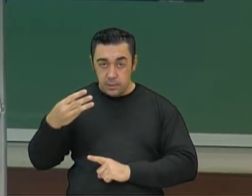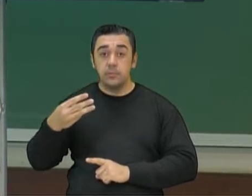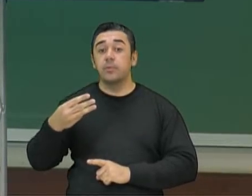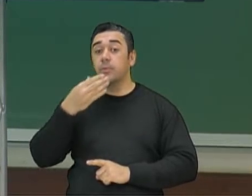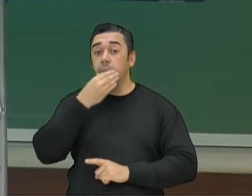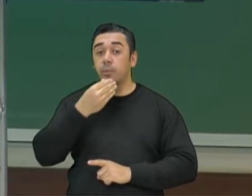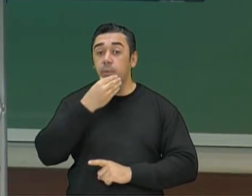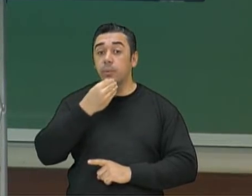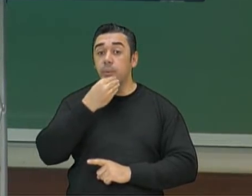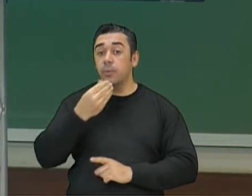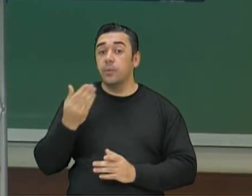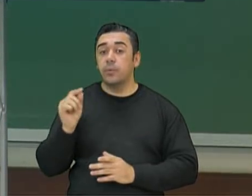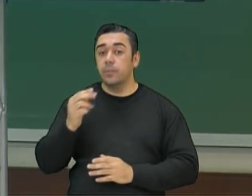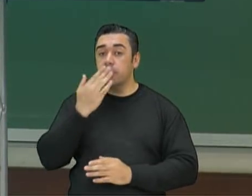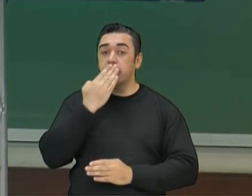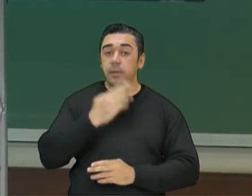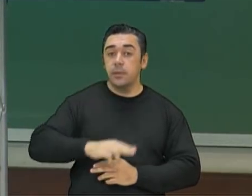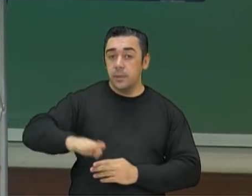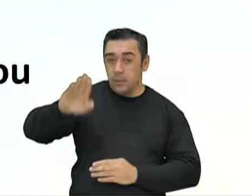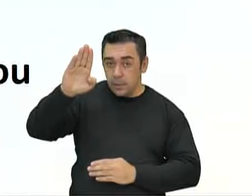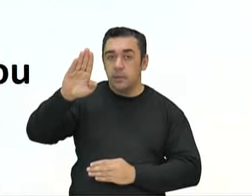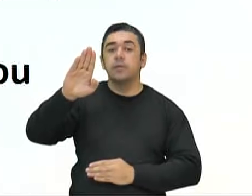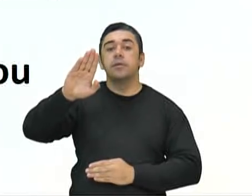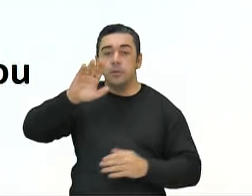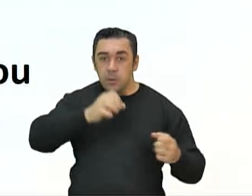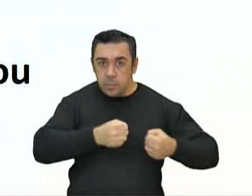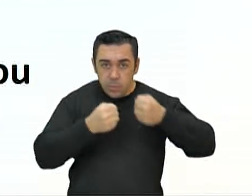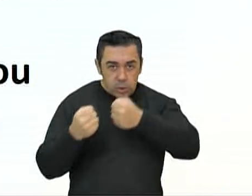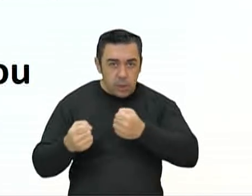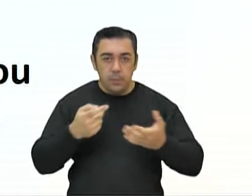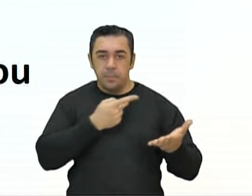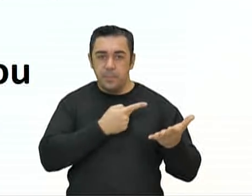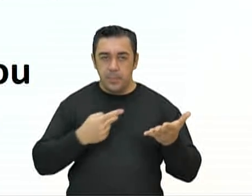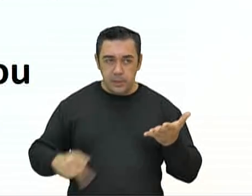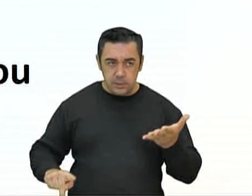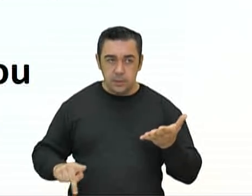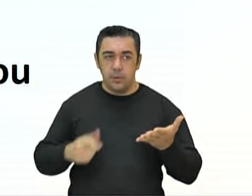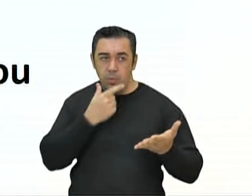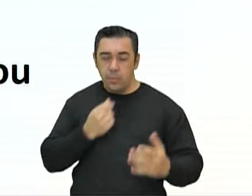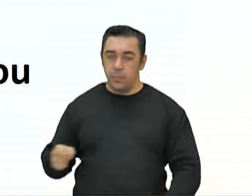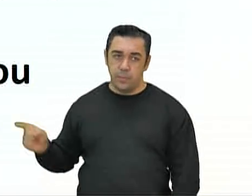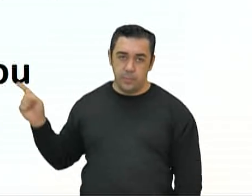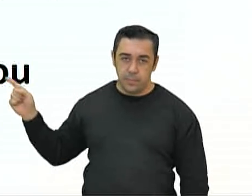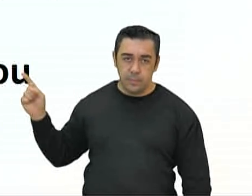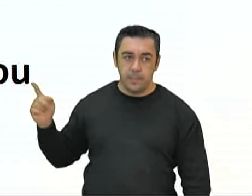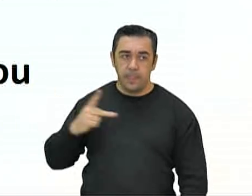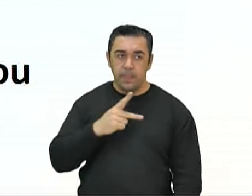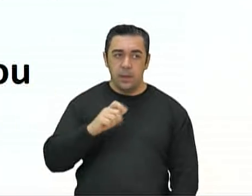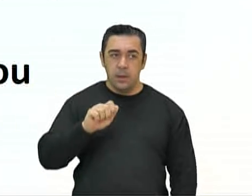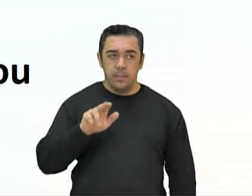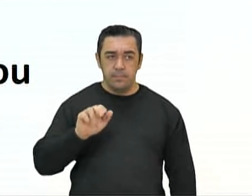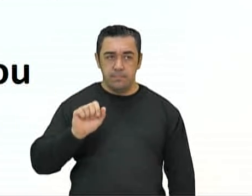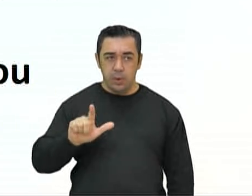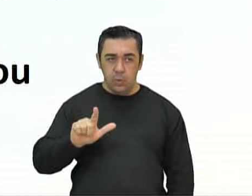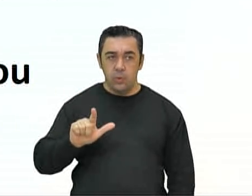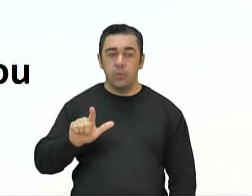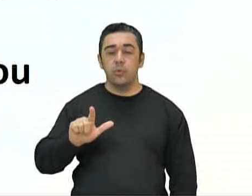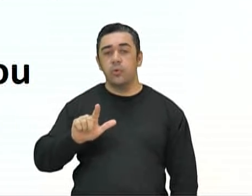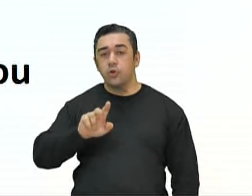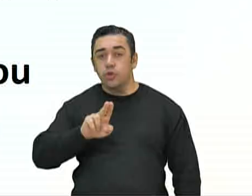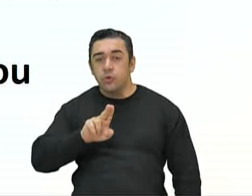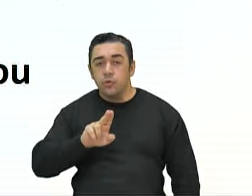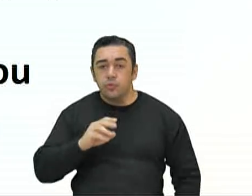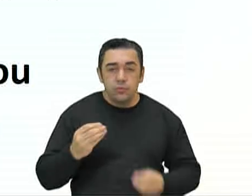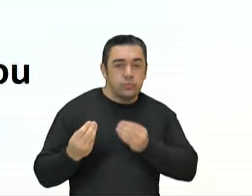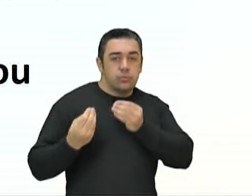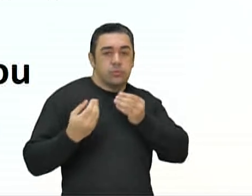Hitler no poder. O presidente da República, Paul von Hindenburg, nomeou